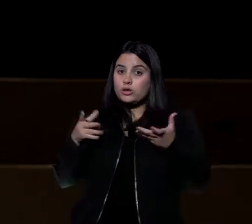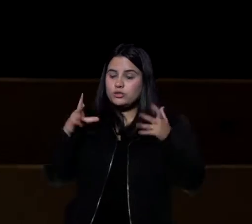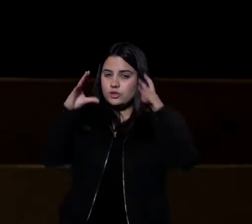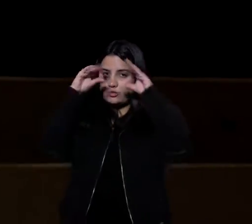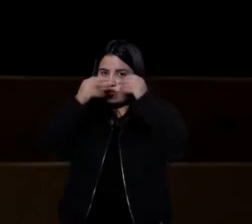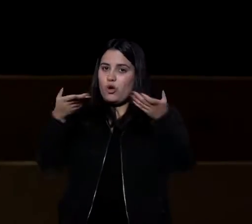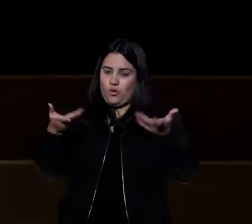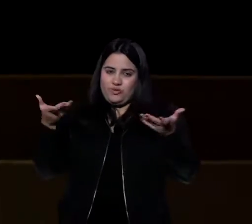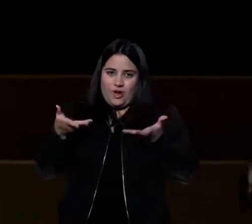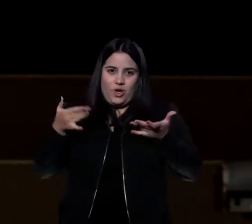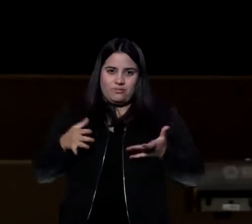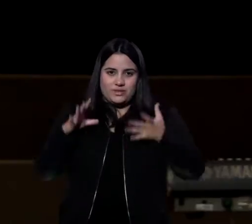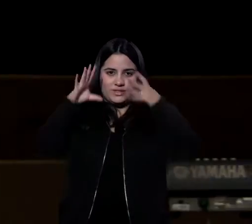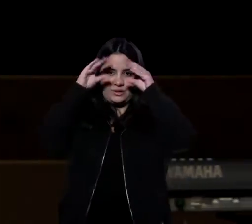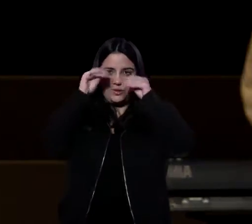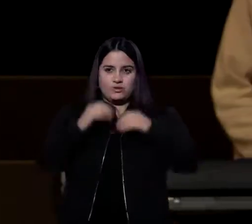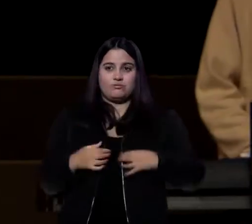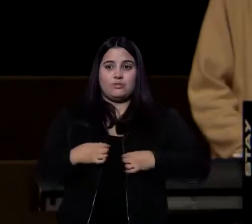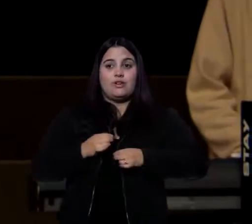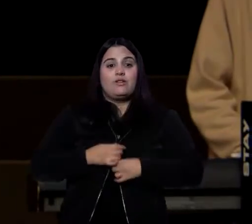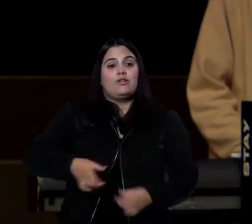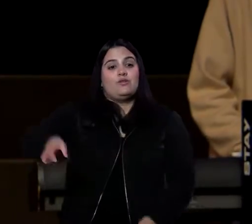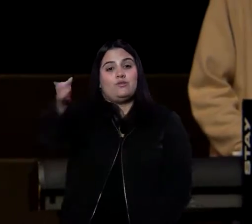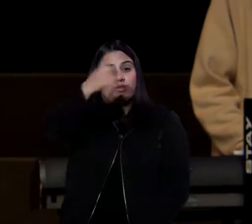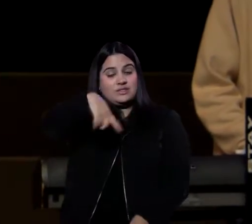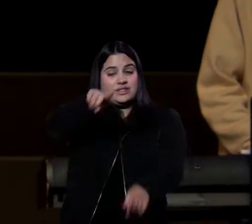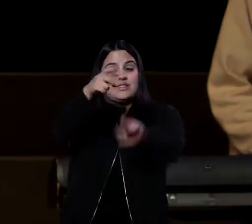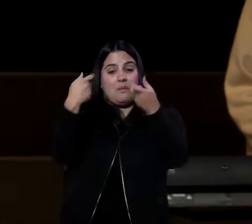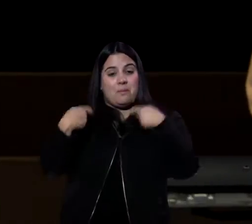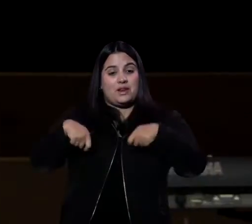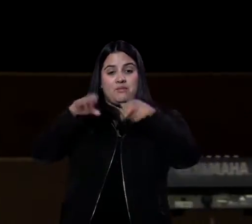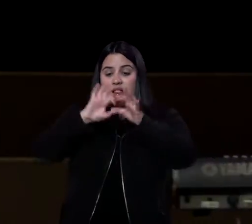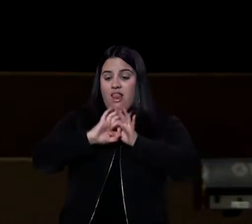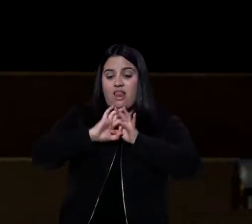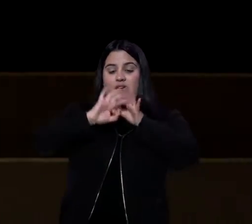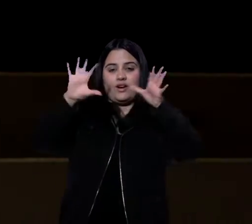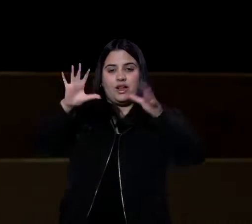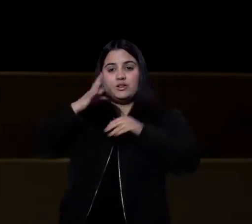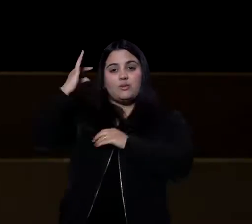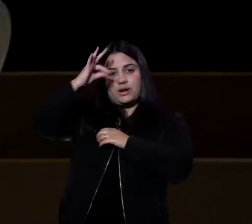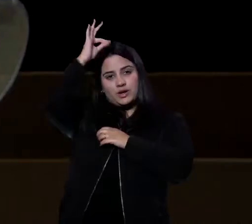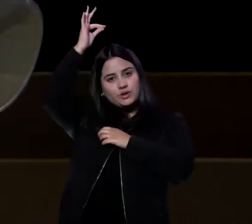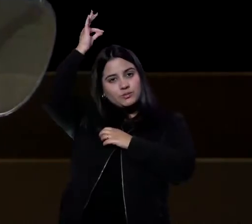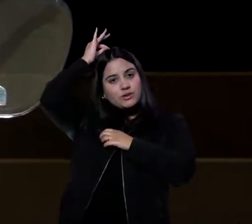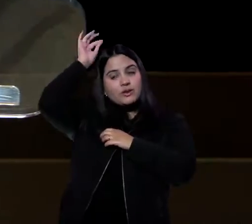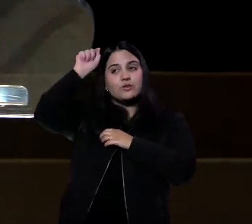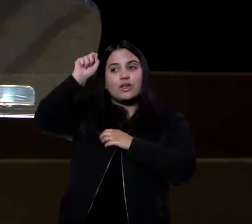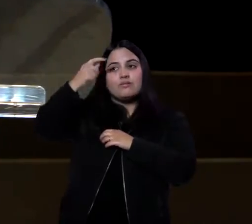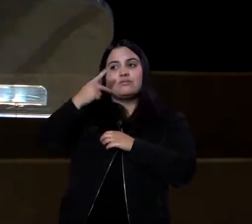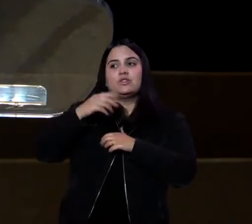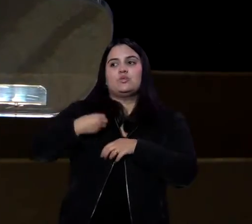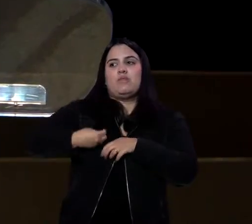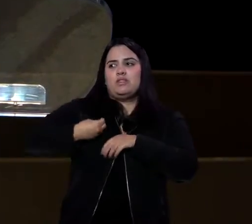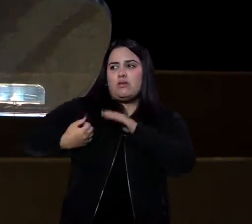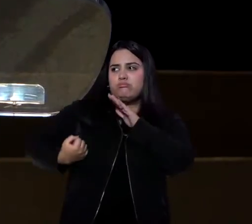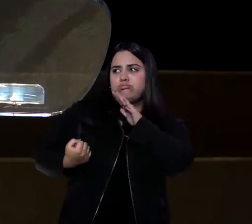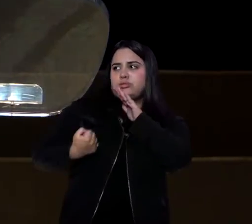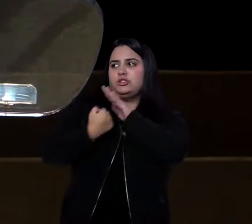Hoje nesta noite, você tem que dar liberdade para que o Espírito Santo haja na sua vida.